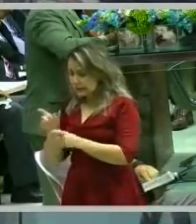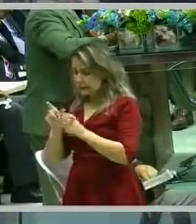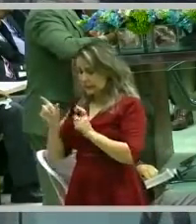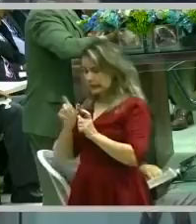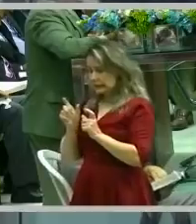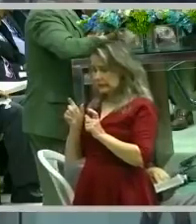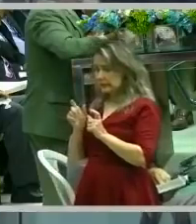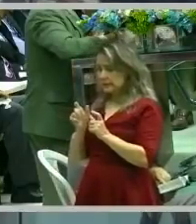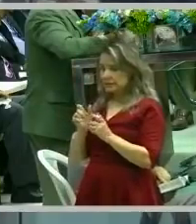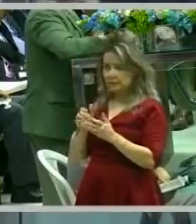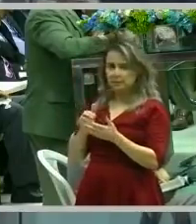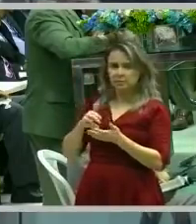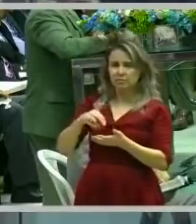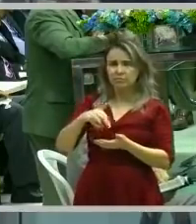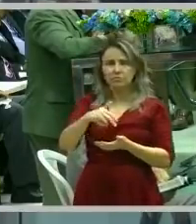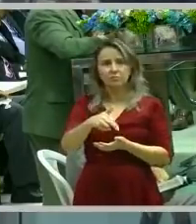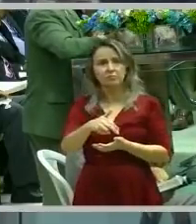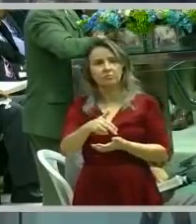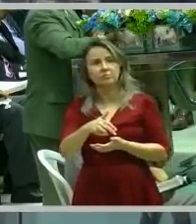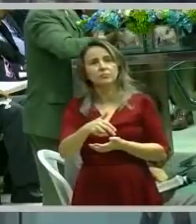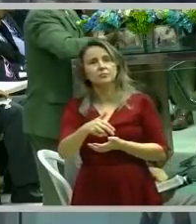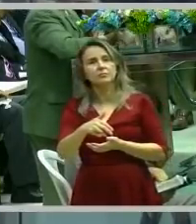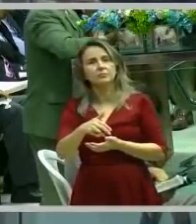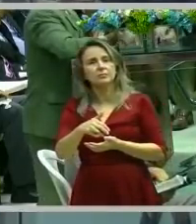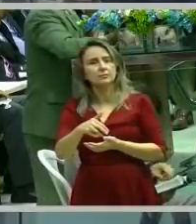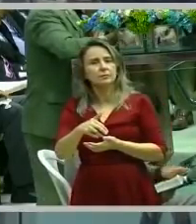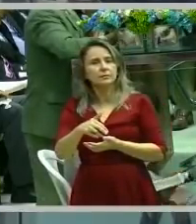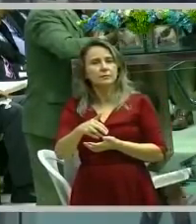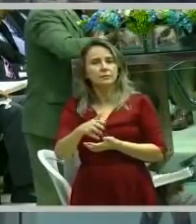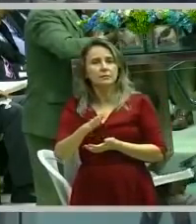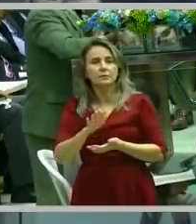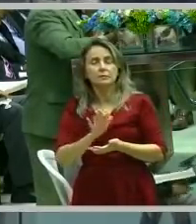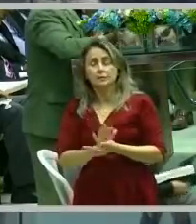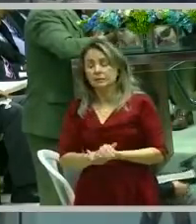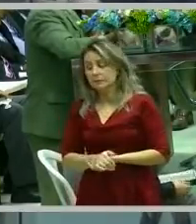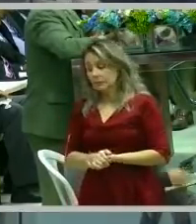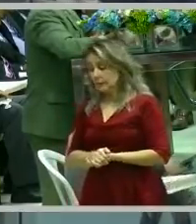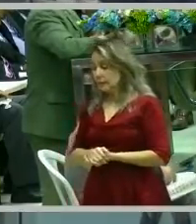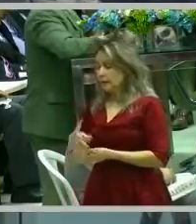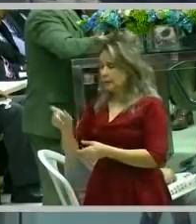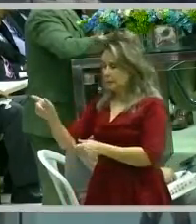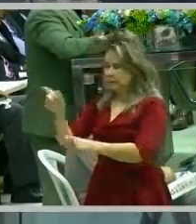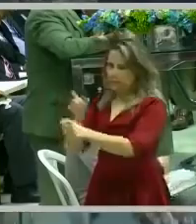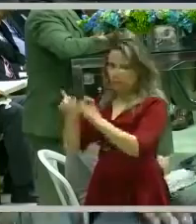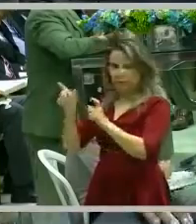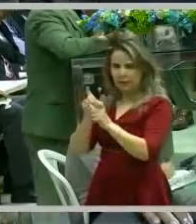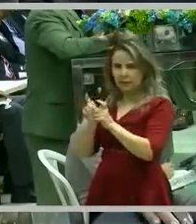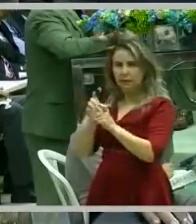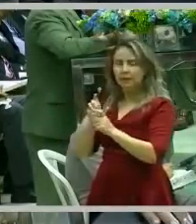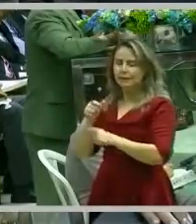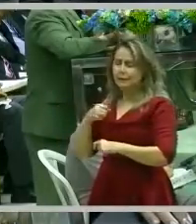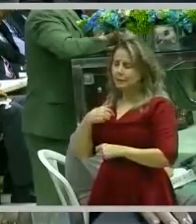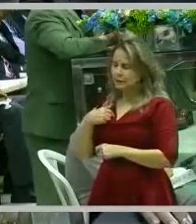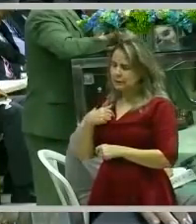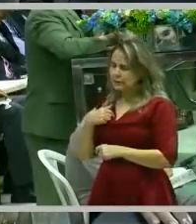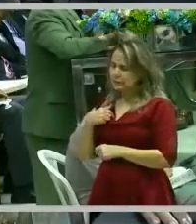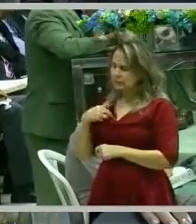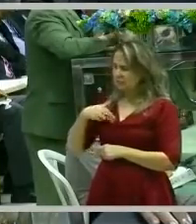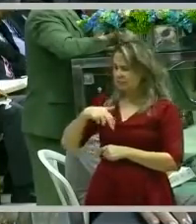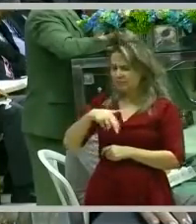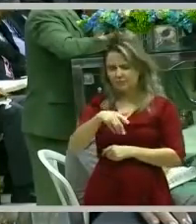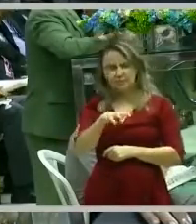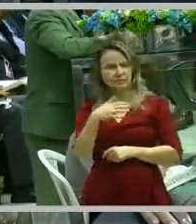e falou conforme aquela palavra. E desviou-se dele para o outro. Irmão, desvie-se de Eliabe.